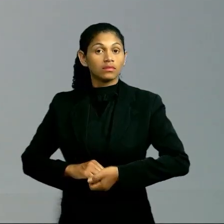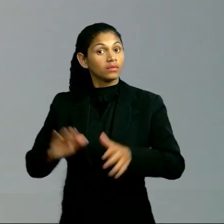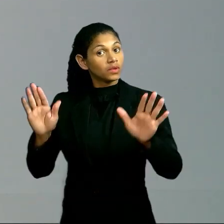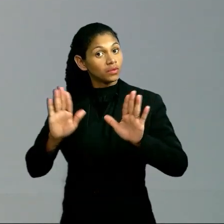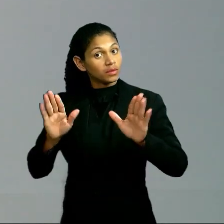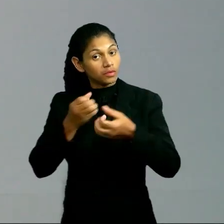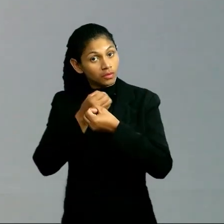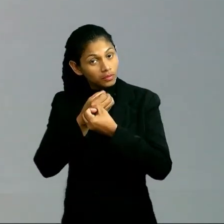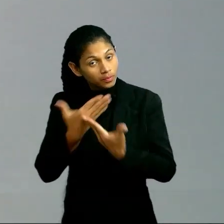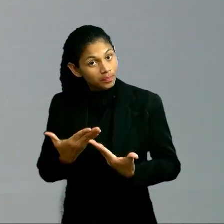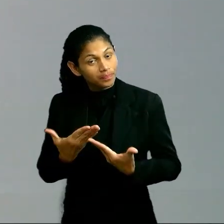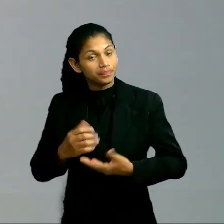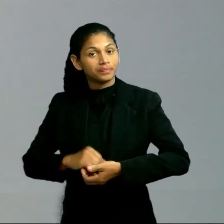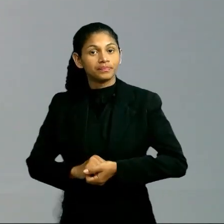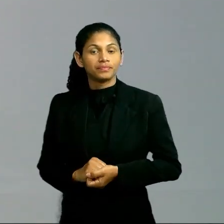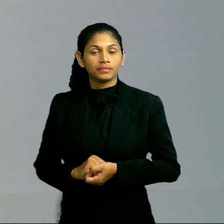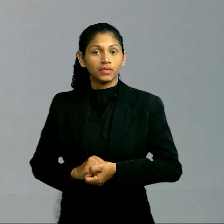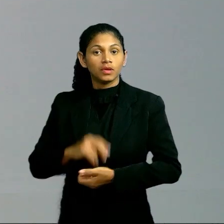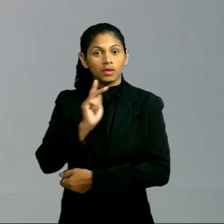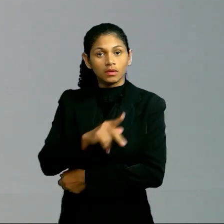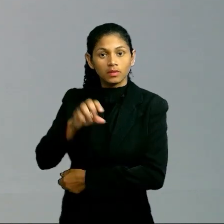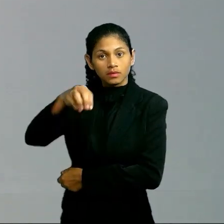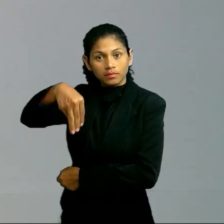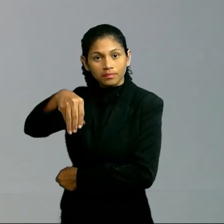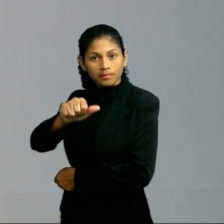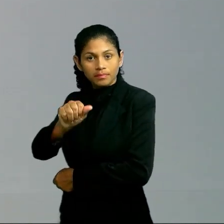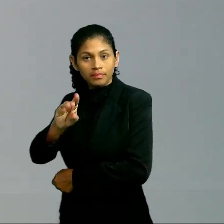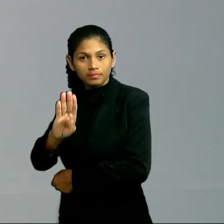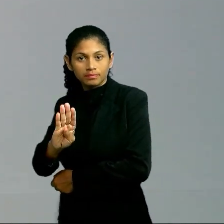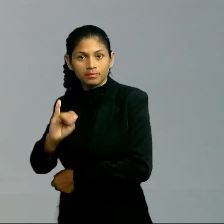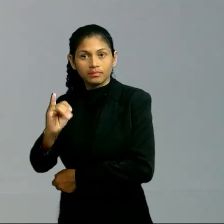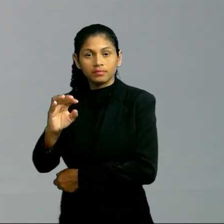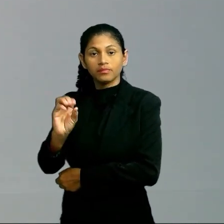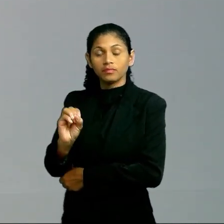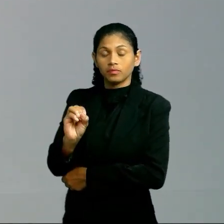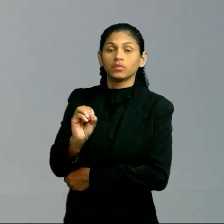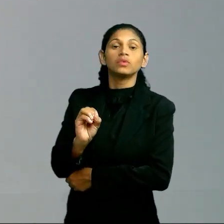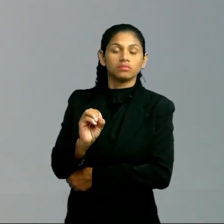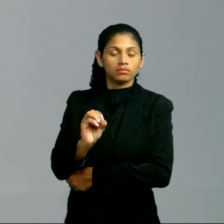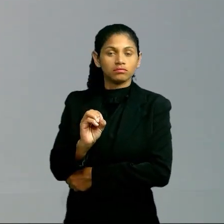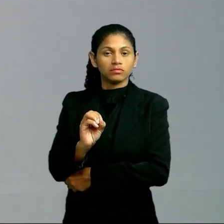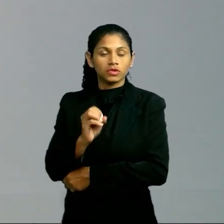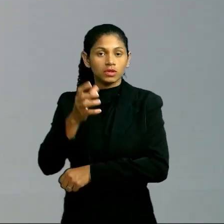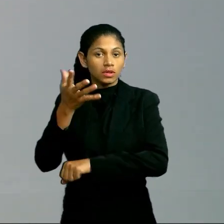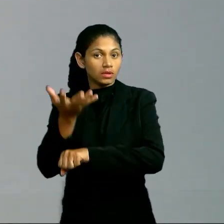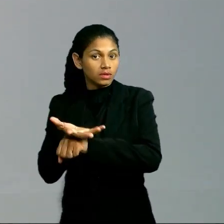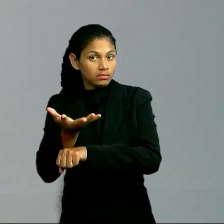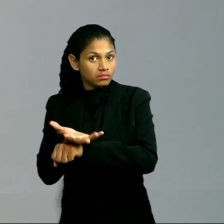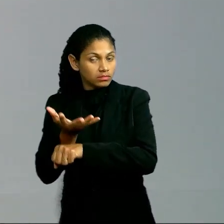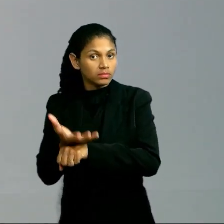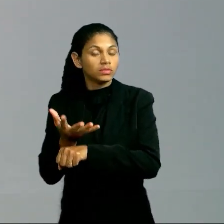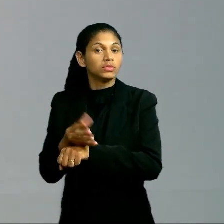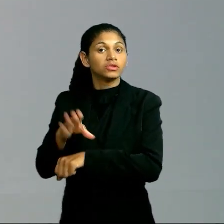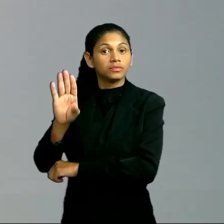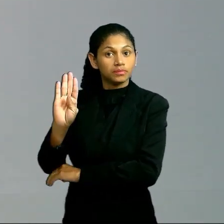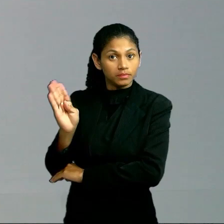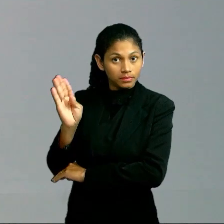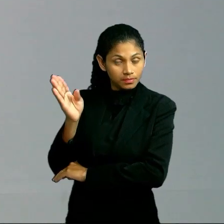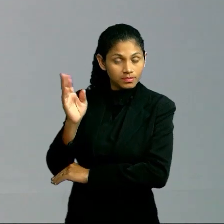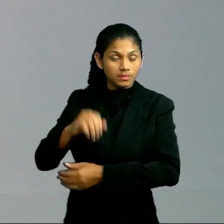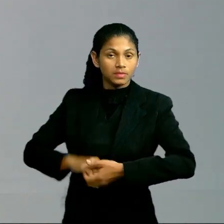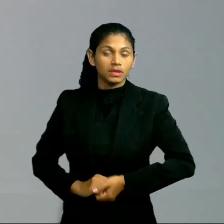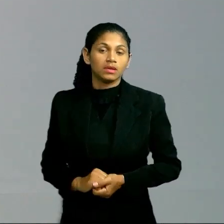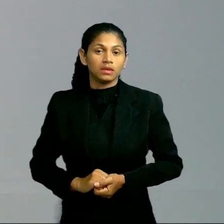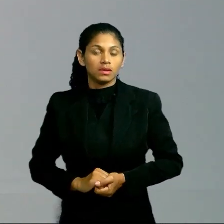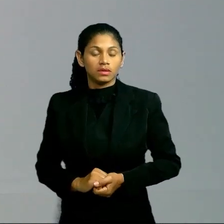Olá pessoal, tudo bem? Eu sou o professor Mábio de Biologia e estou aqui para apresentar para vocês mais uma